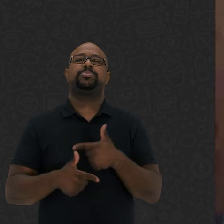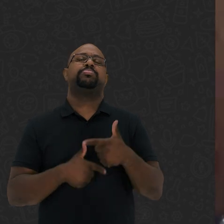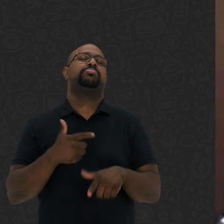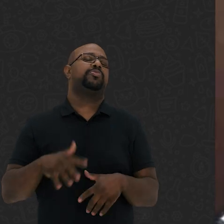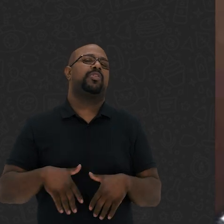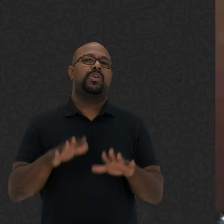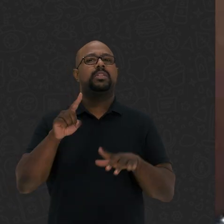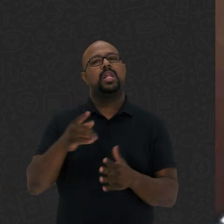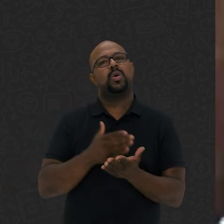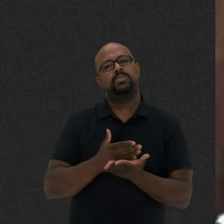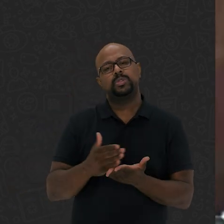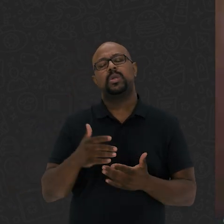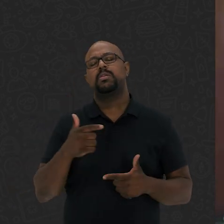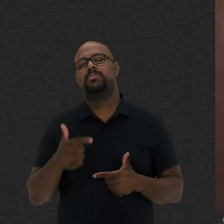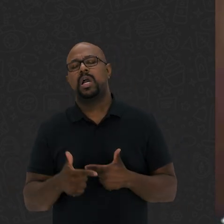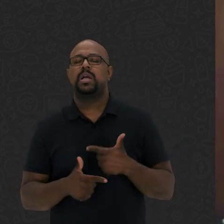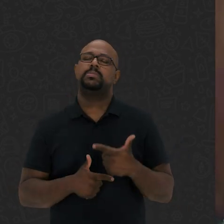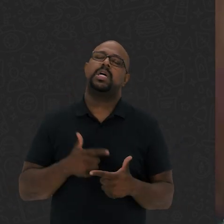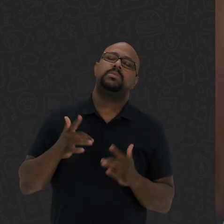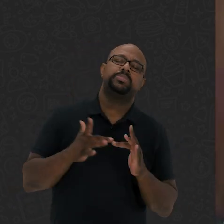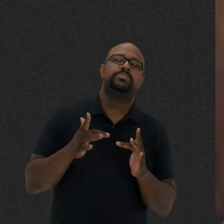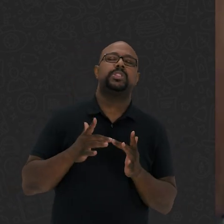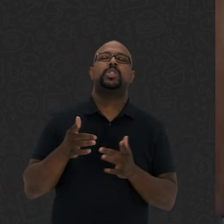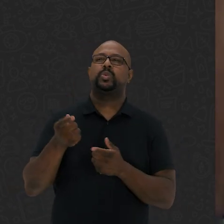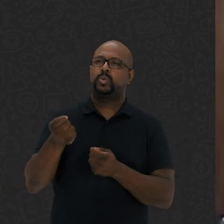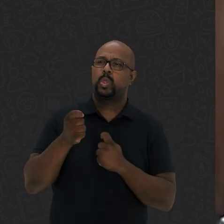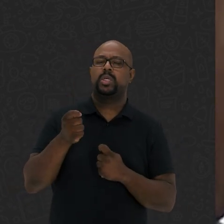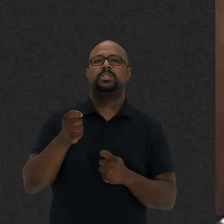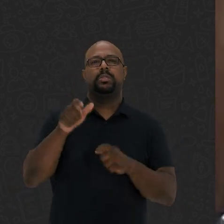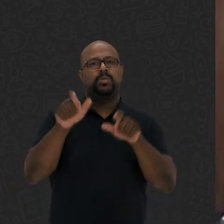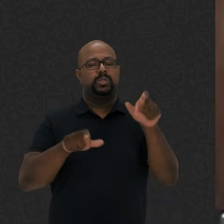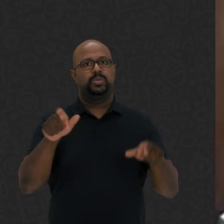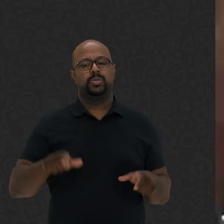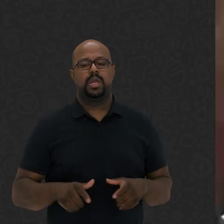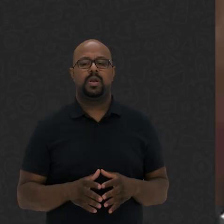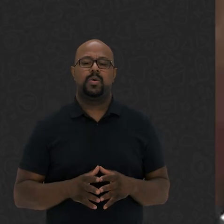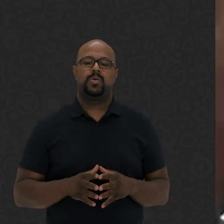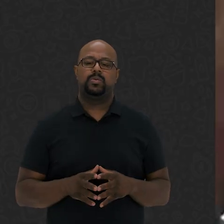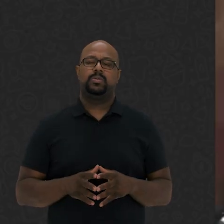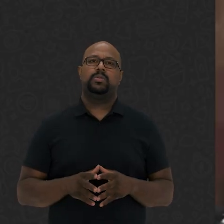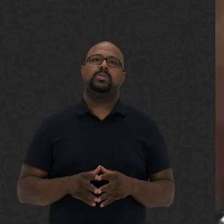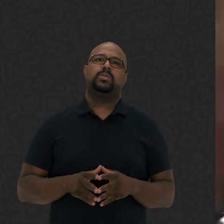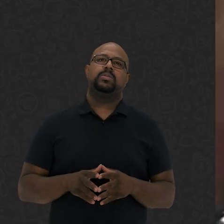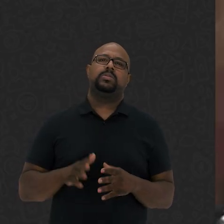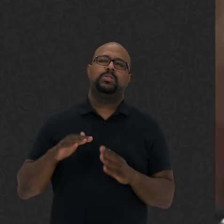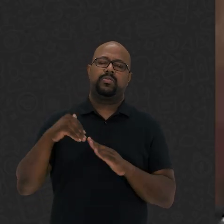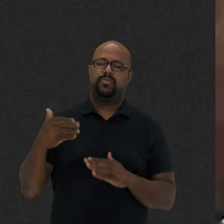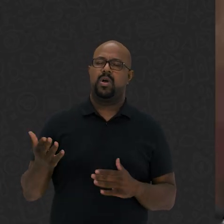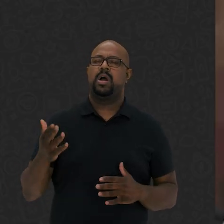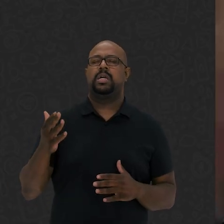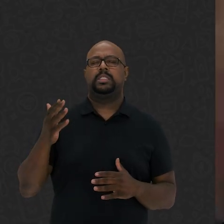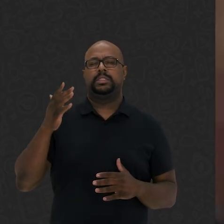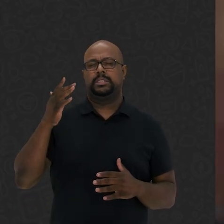feito. E aí ele começou a mexer, trouxe pessoal do IFAM,